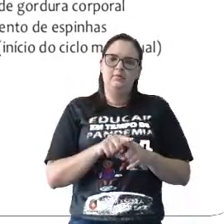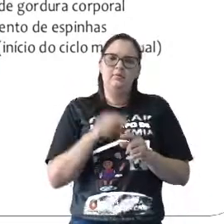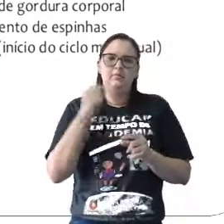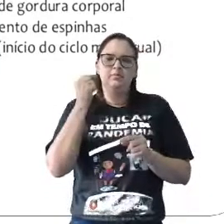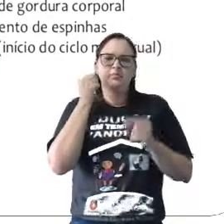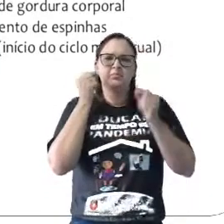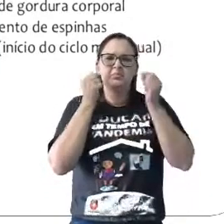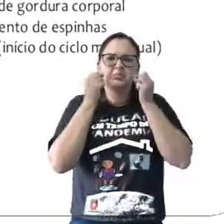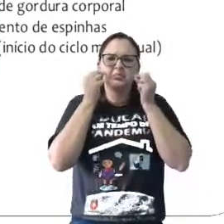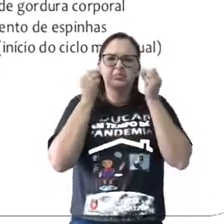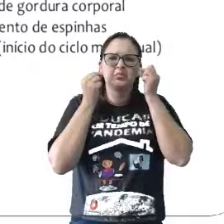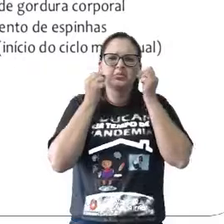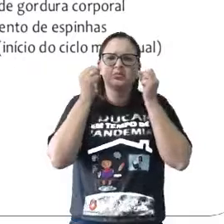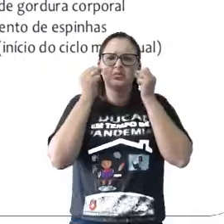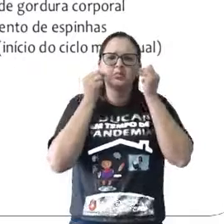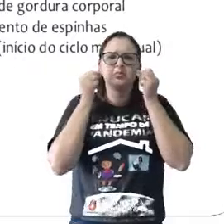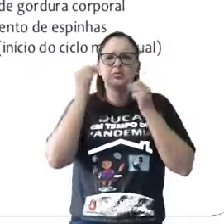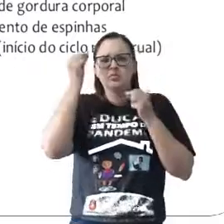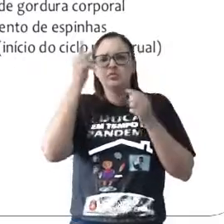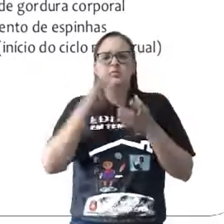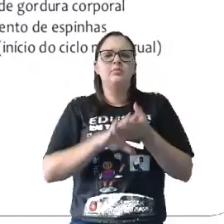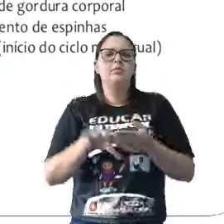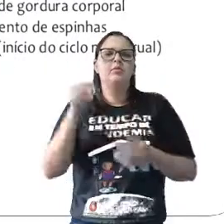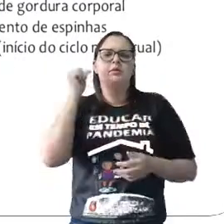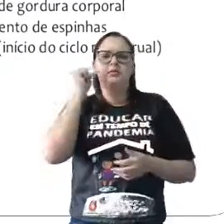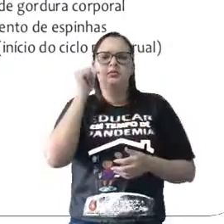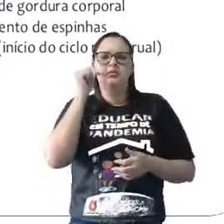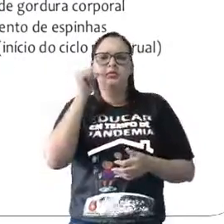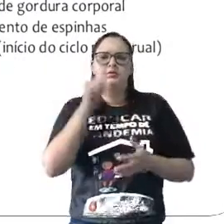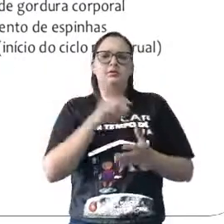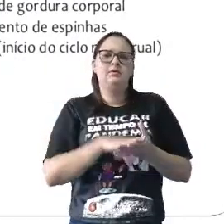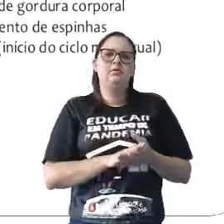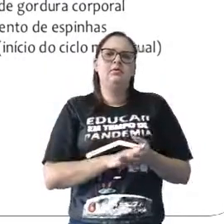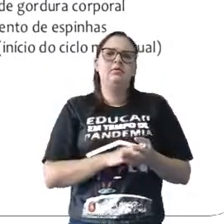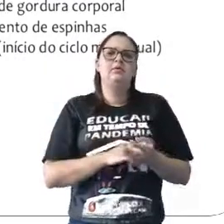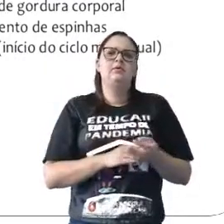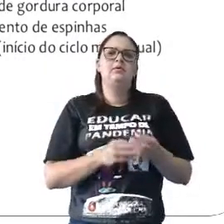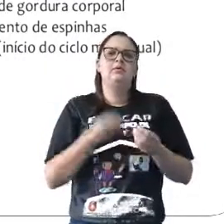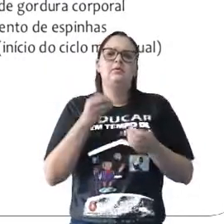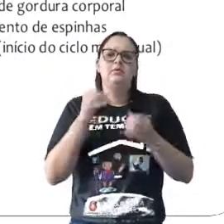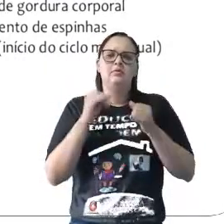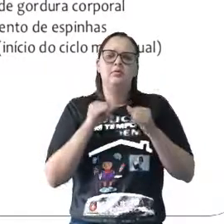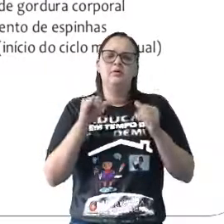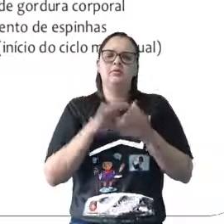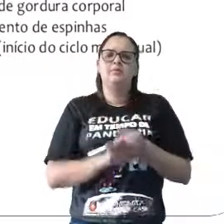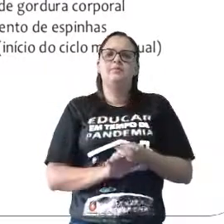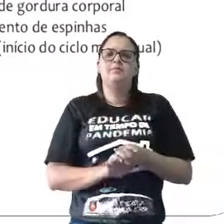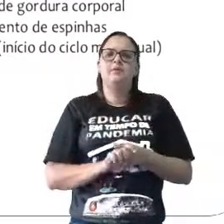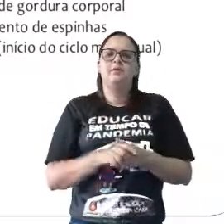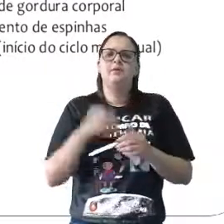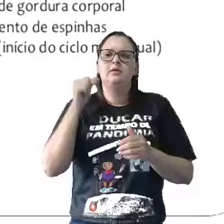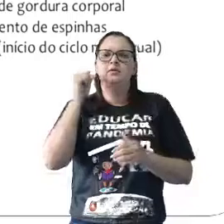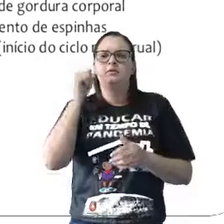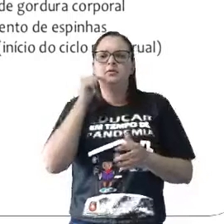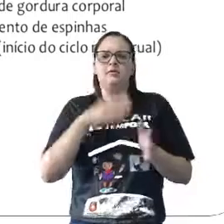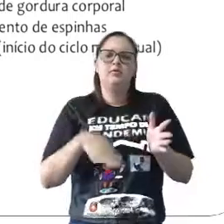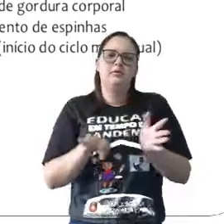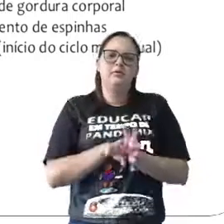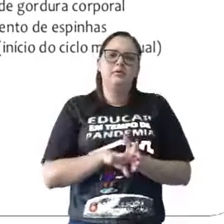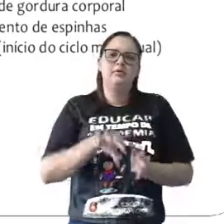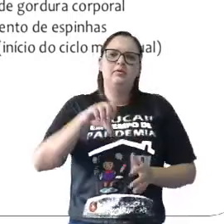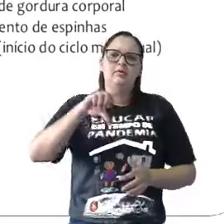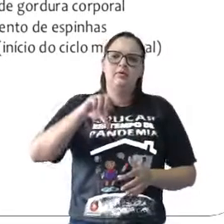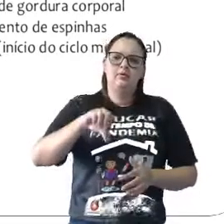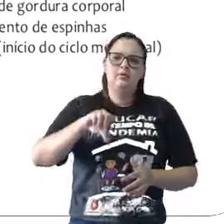que é a famosa acne. Nas meninas, a puberdade, como eu já falei para vocês na aula passada, ela se inicia entre os